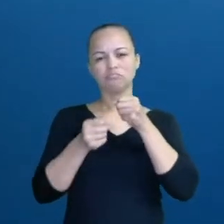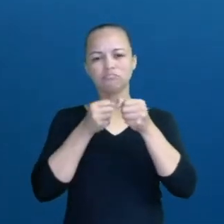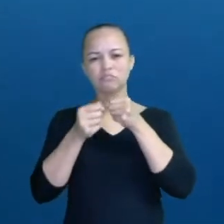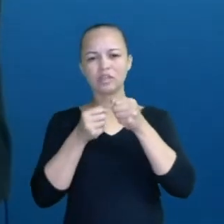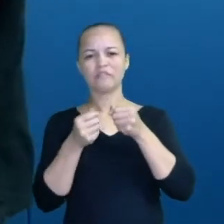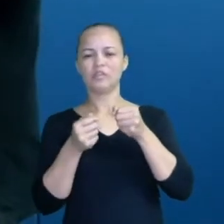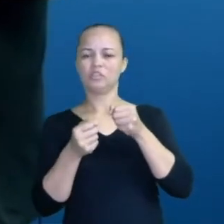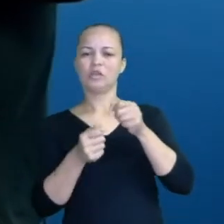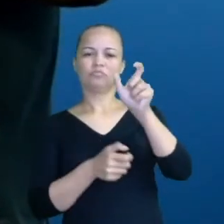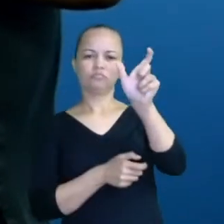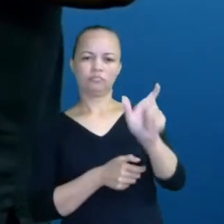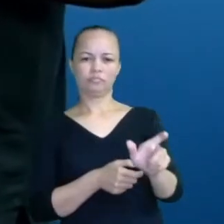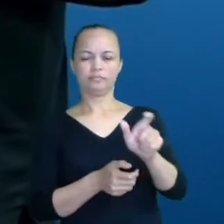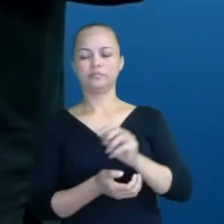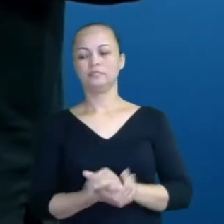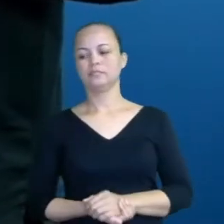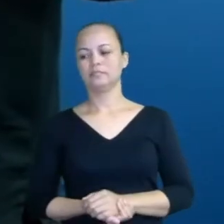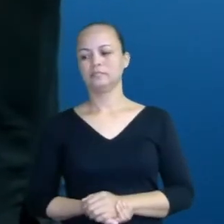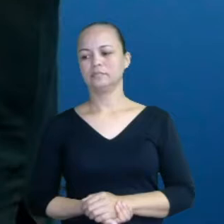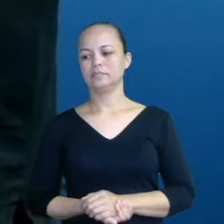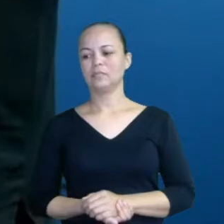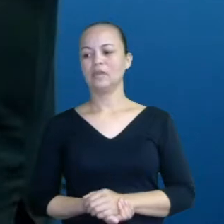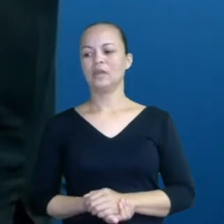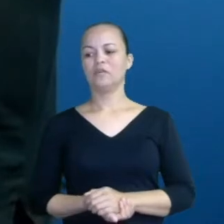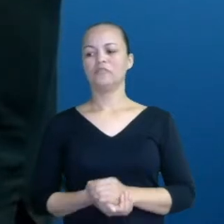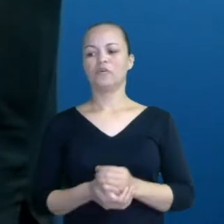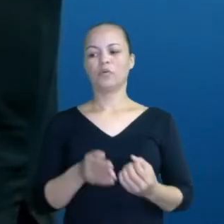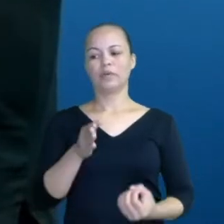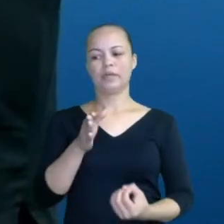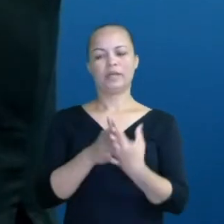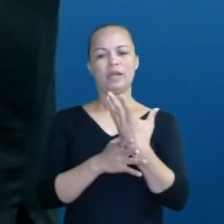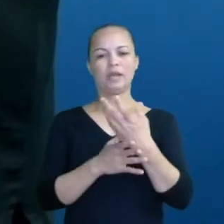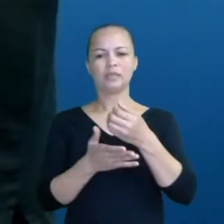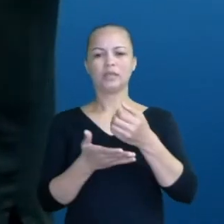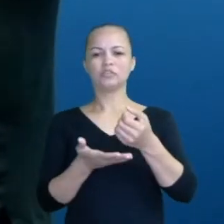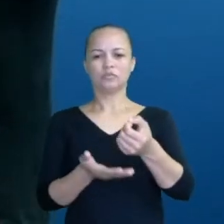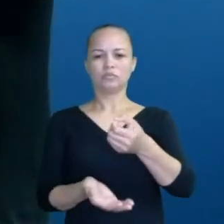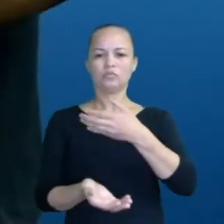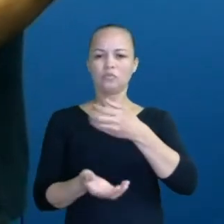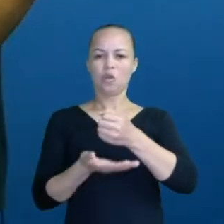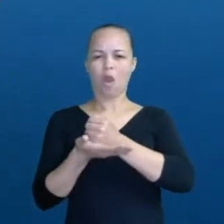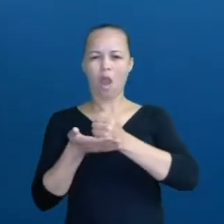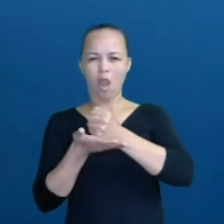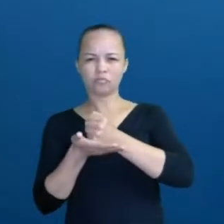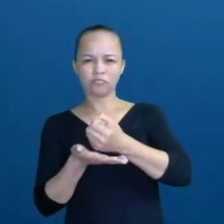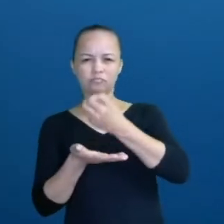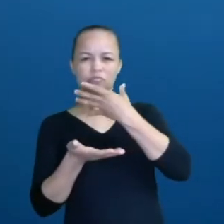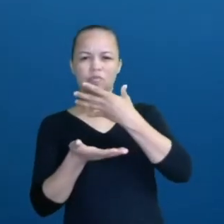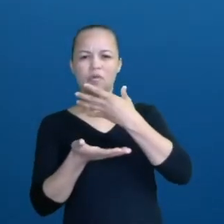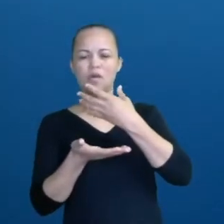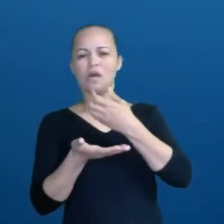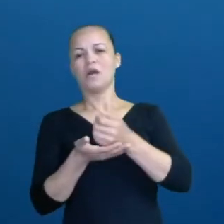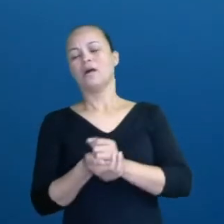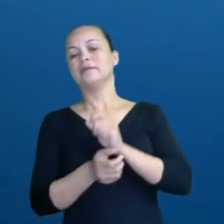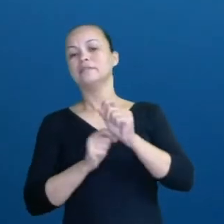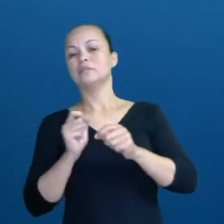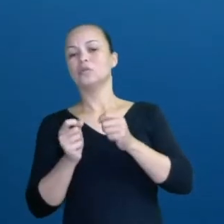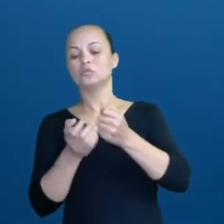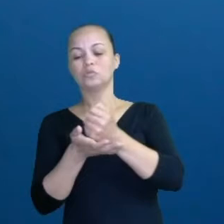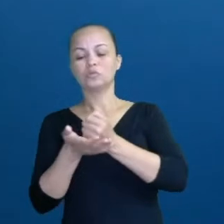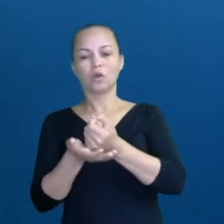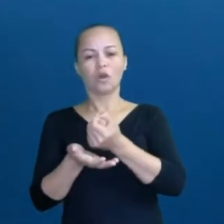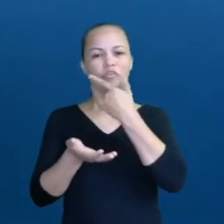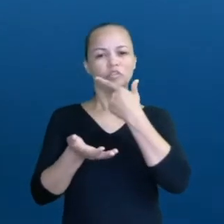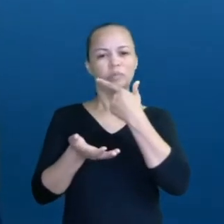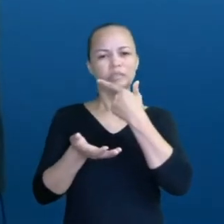D. Foram criadas novas medicações. Quem foi criada? Logo vem a resposta. Novas